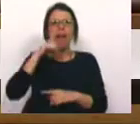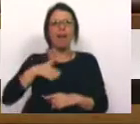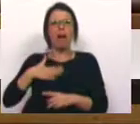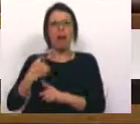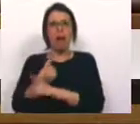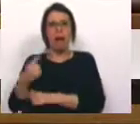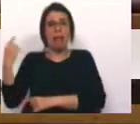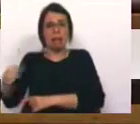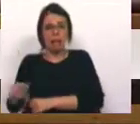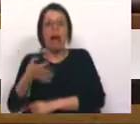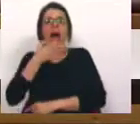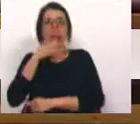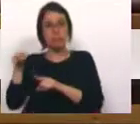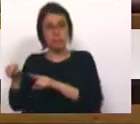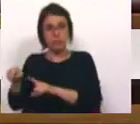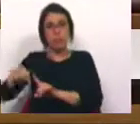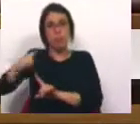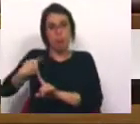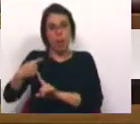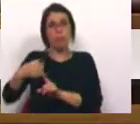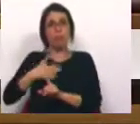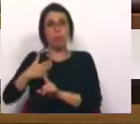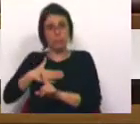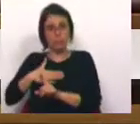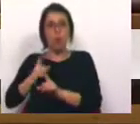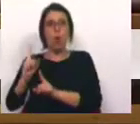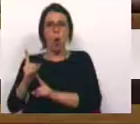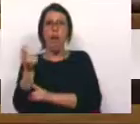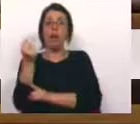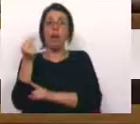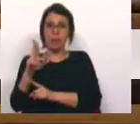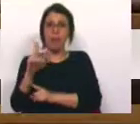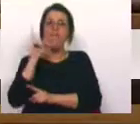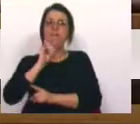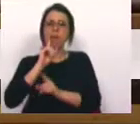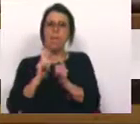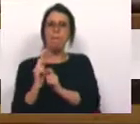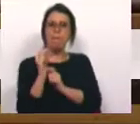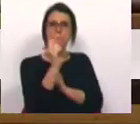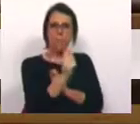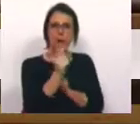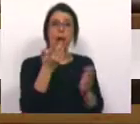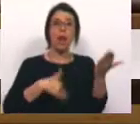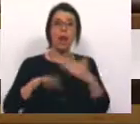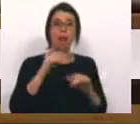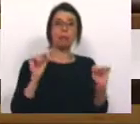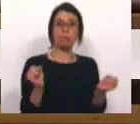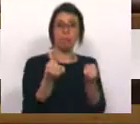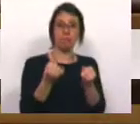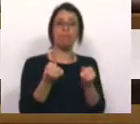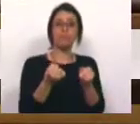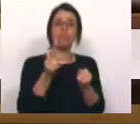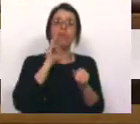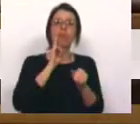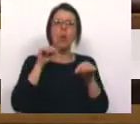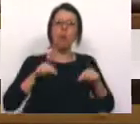concessionadas é justo que os concessionários assegurem, através de uma taxa, o valor a pagar aos nadadores salvadores,